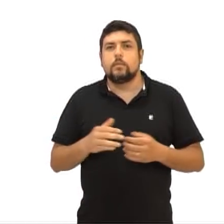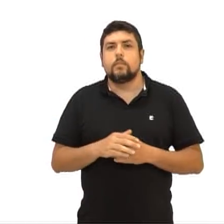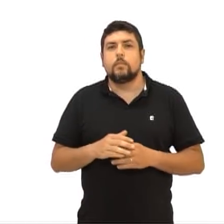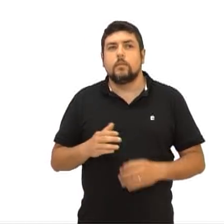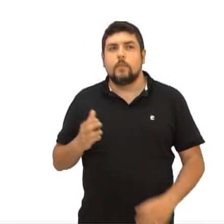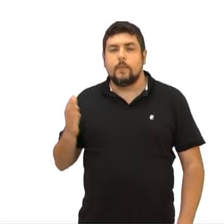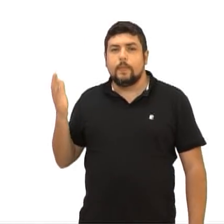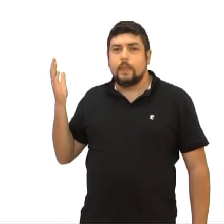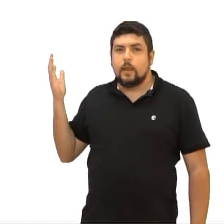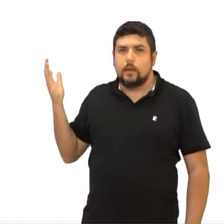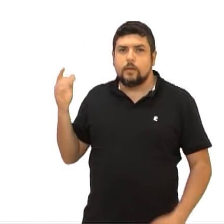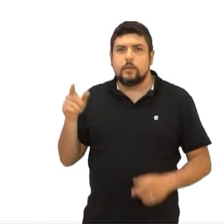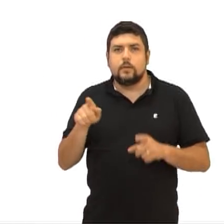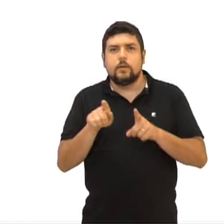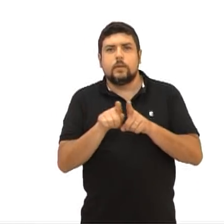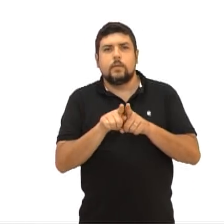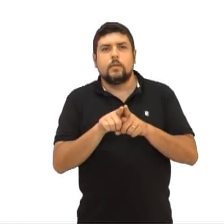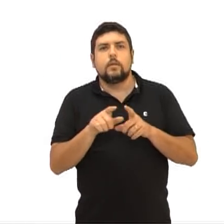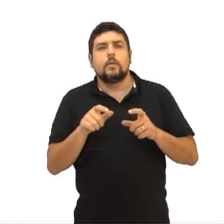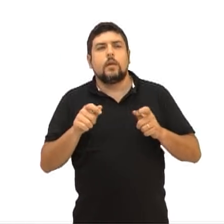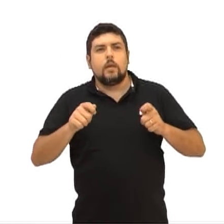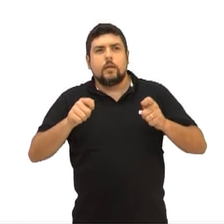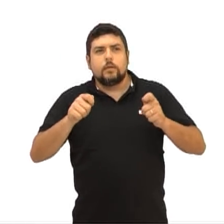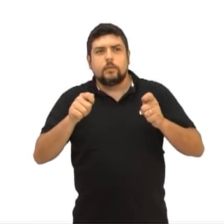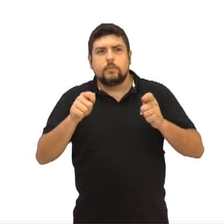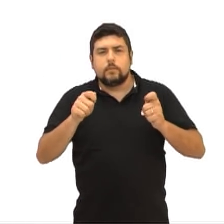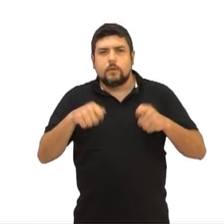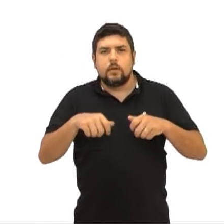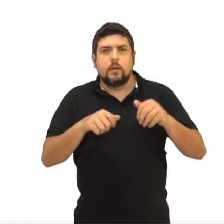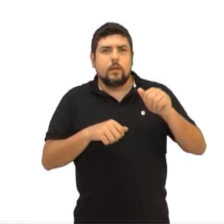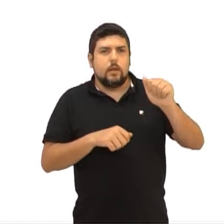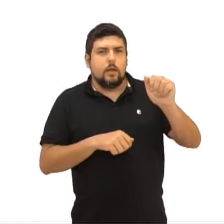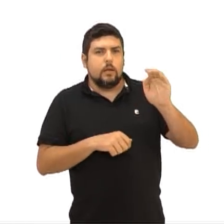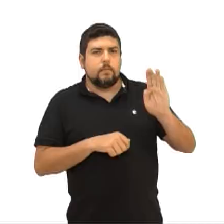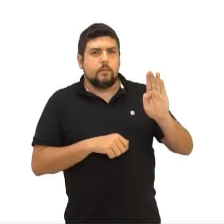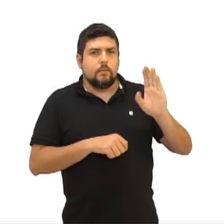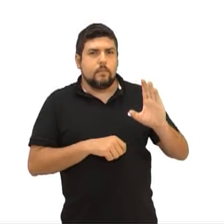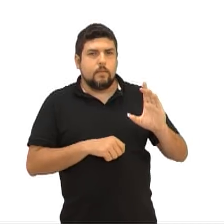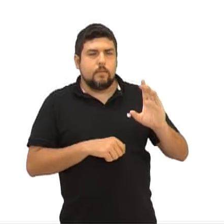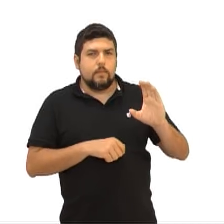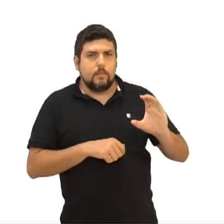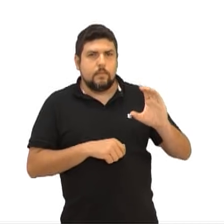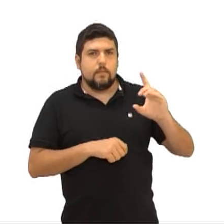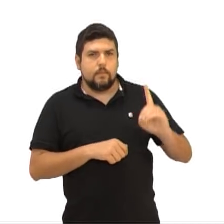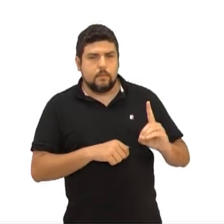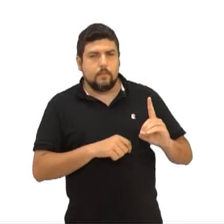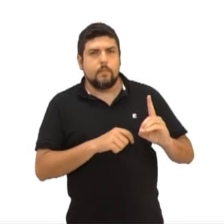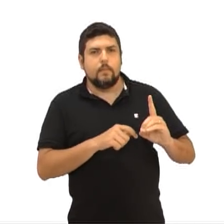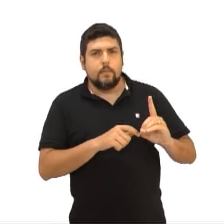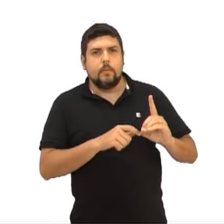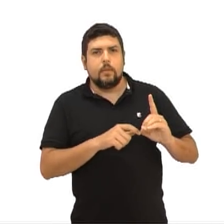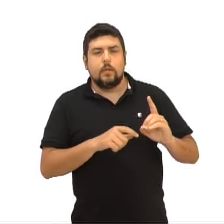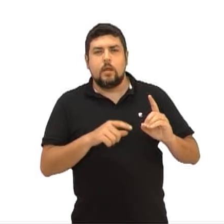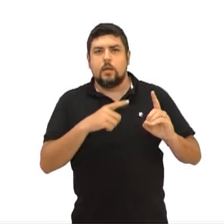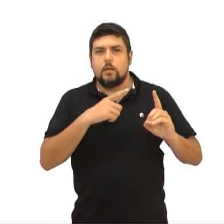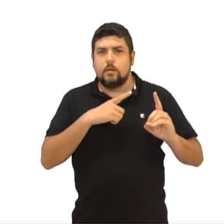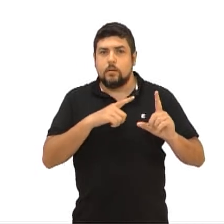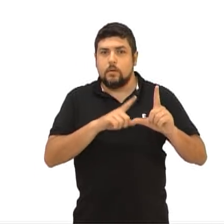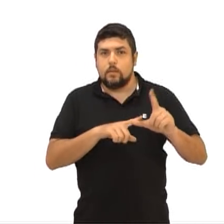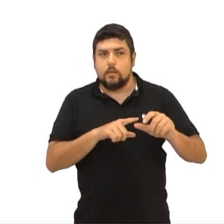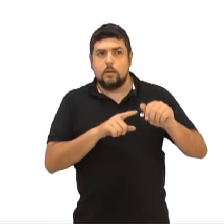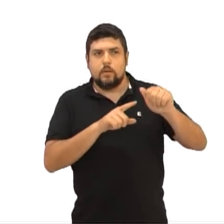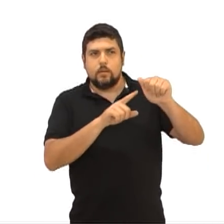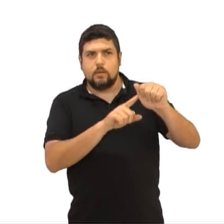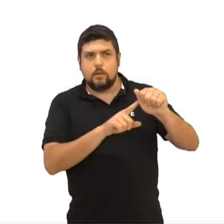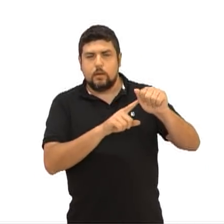consegue identificar nas alternativas A, B, C e D, que tem 1.700 km